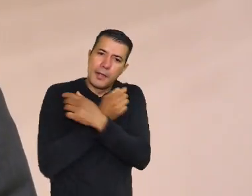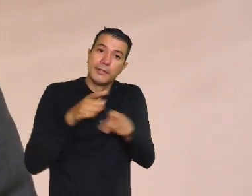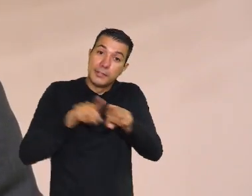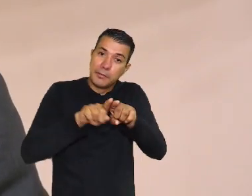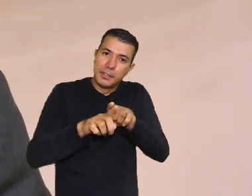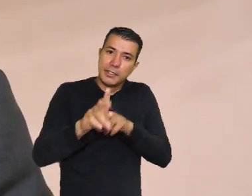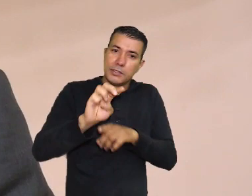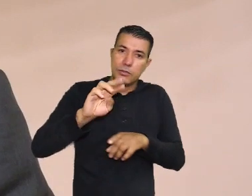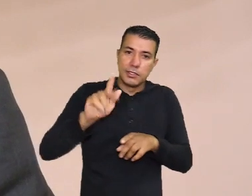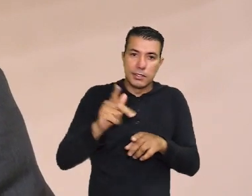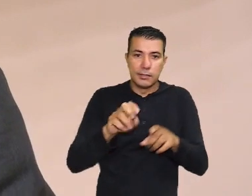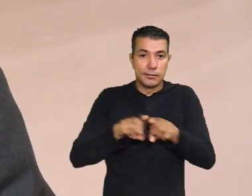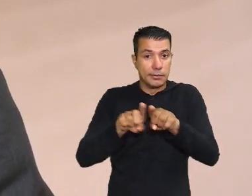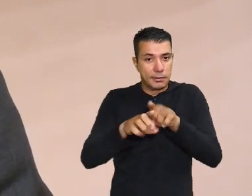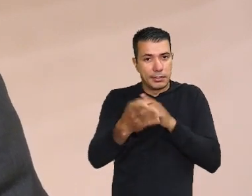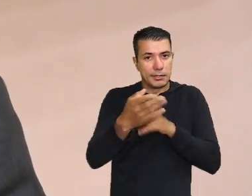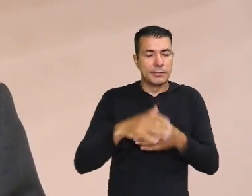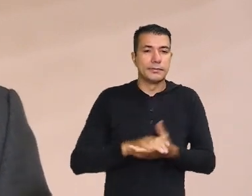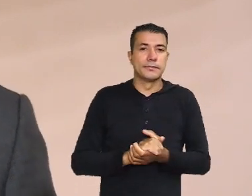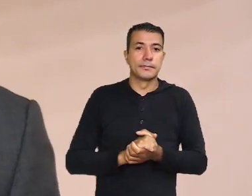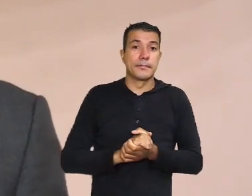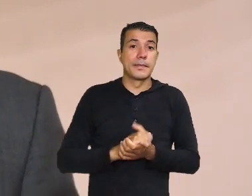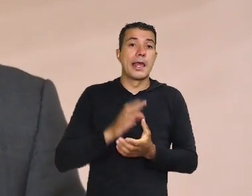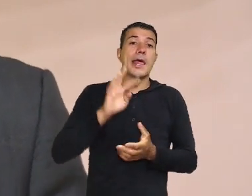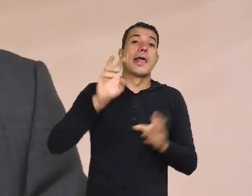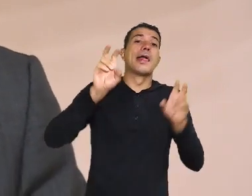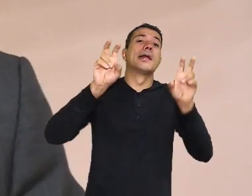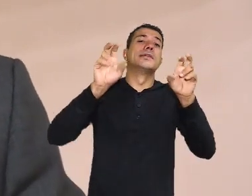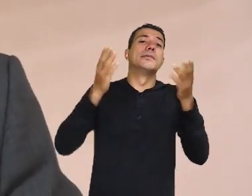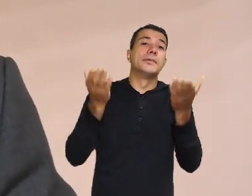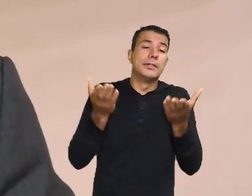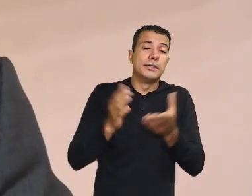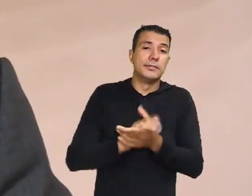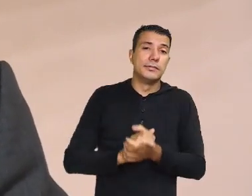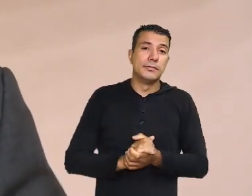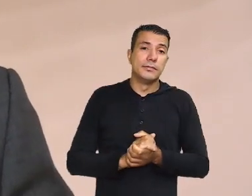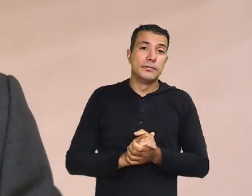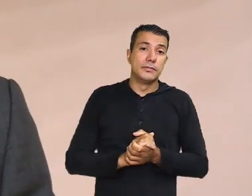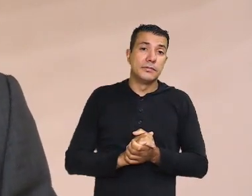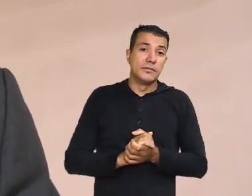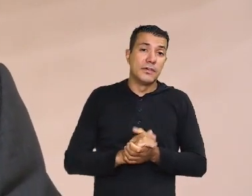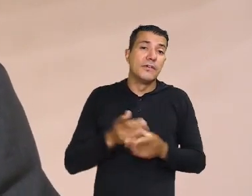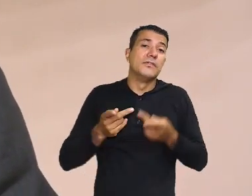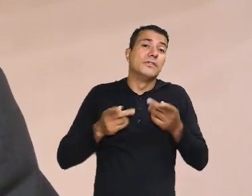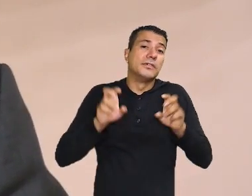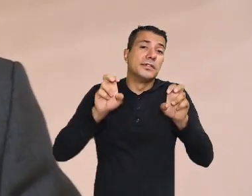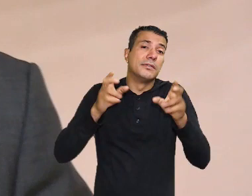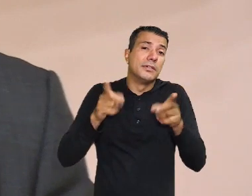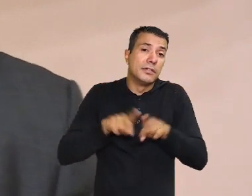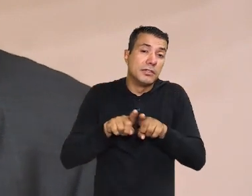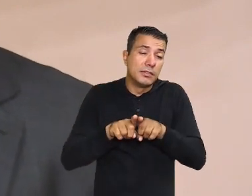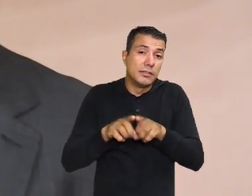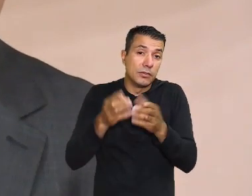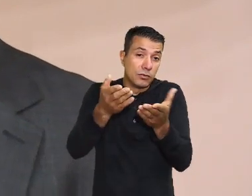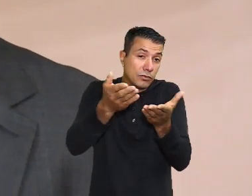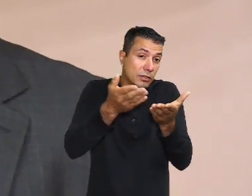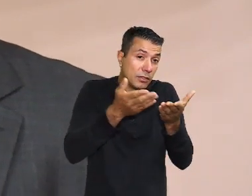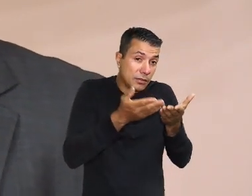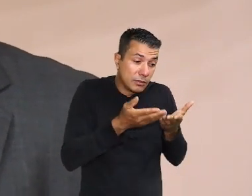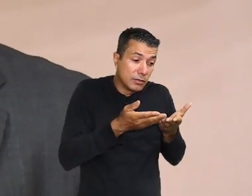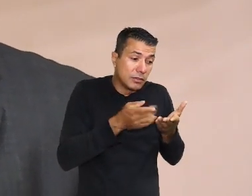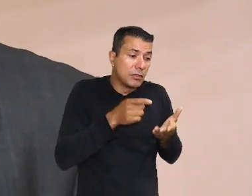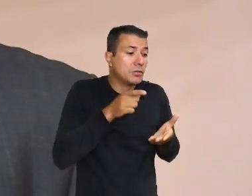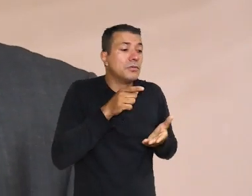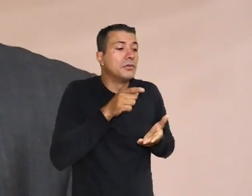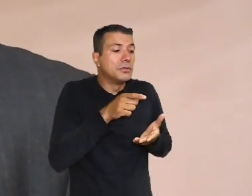para nós darmos início ao tema hoje, propriamente dito, que nós vamos estudar, eu quero convidar nesse momento para que o